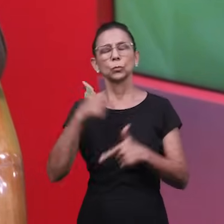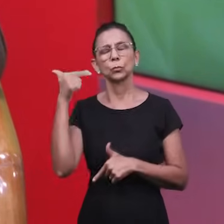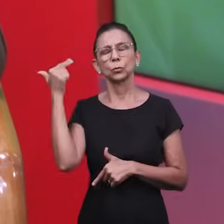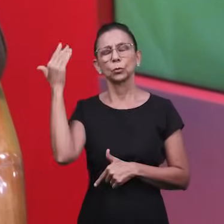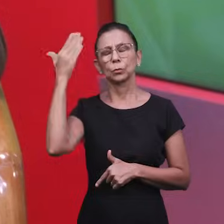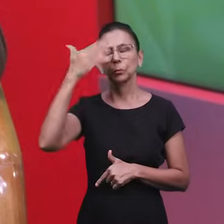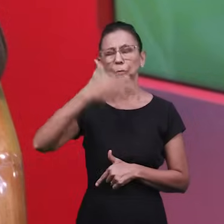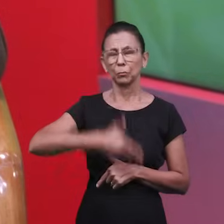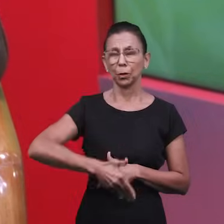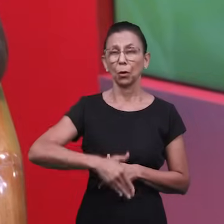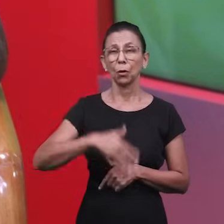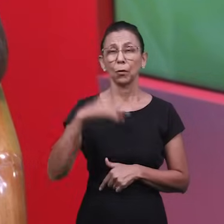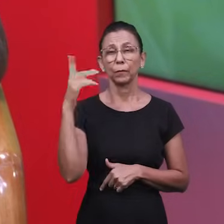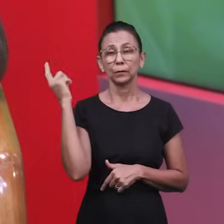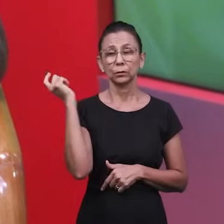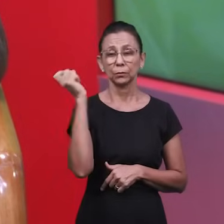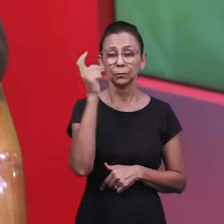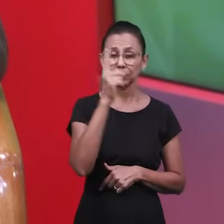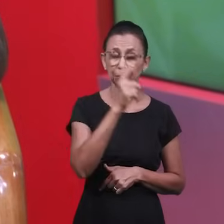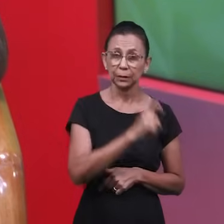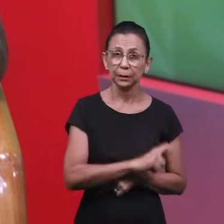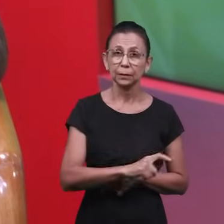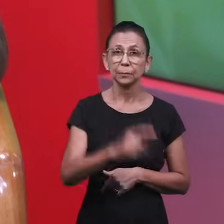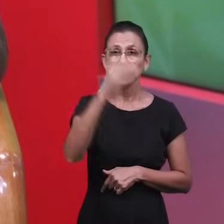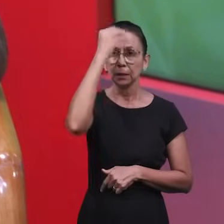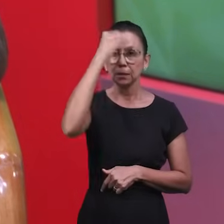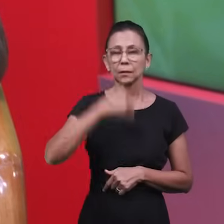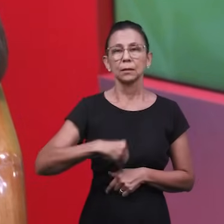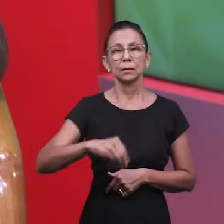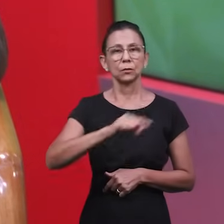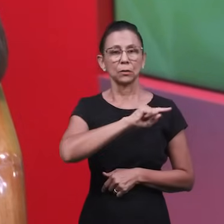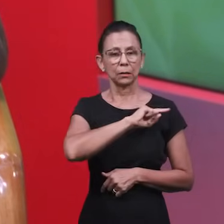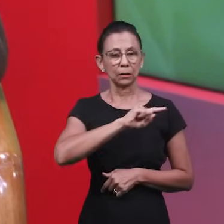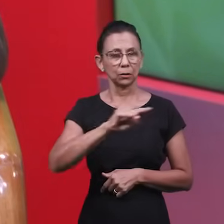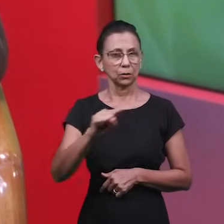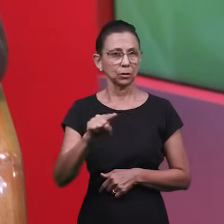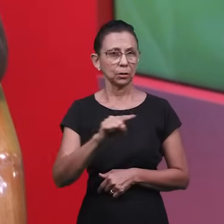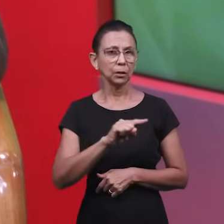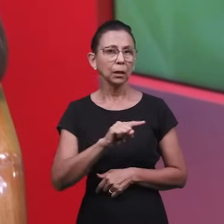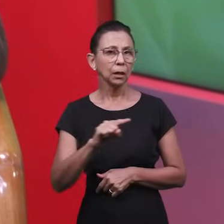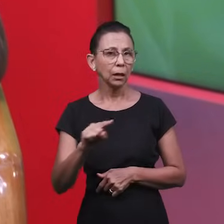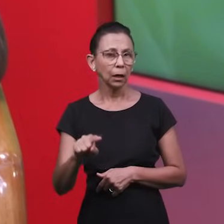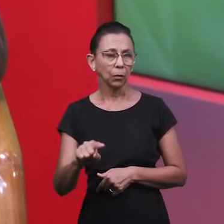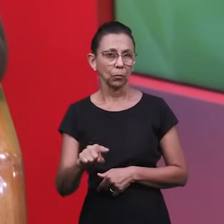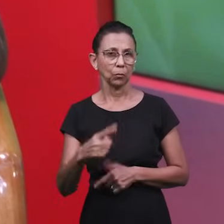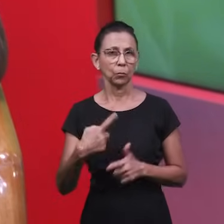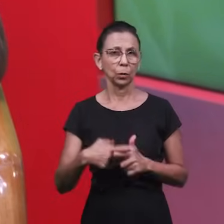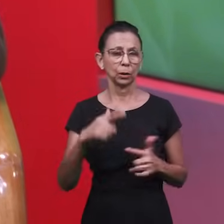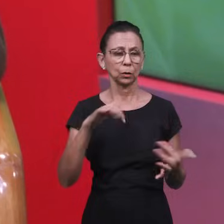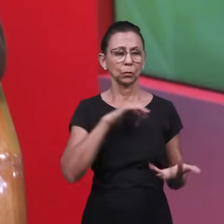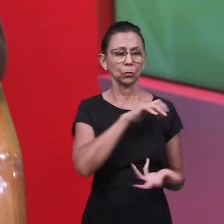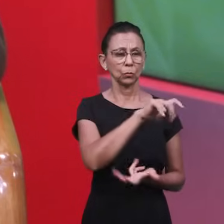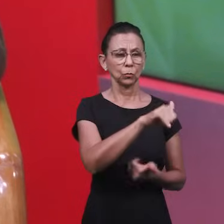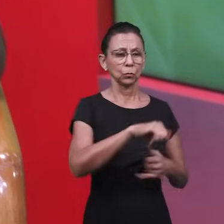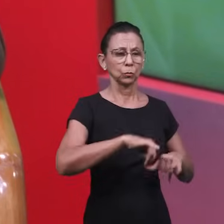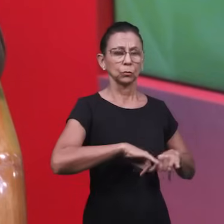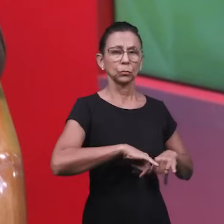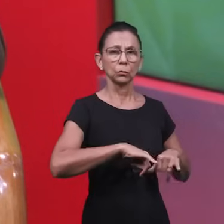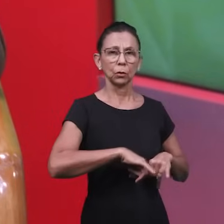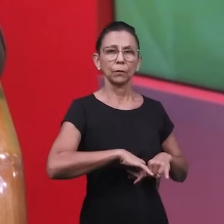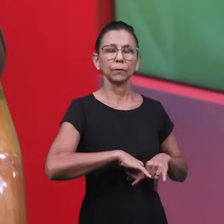as adversidades e crises que nesta hora assolam e afligem o mundo inteiro.